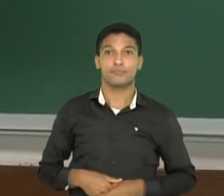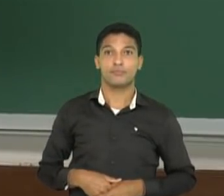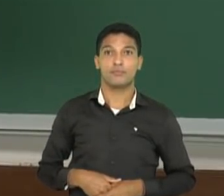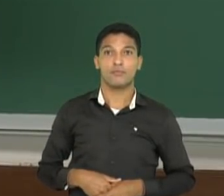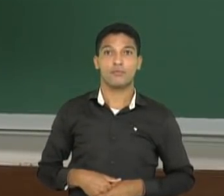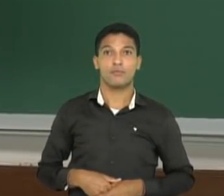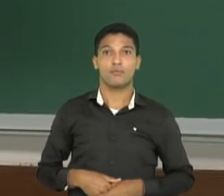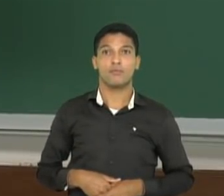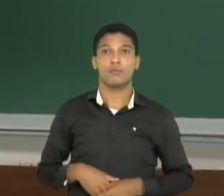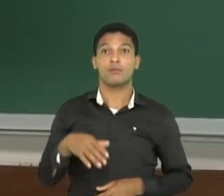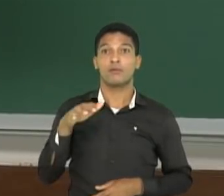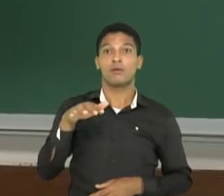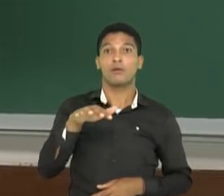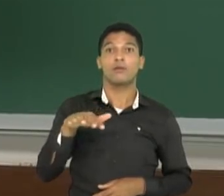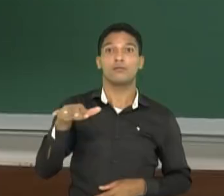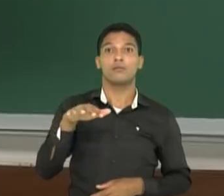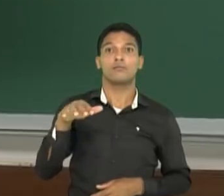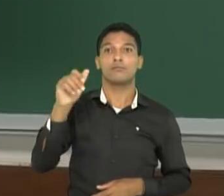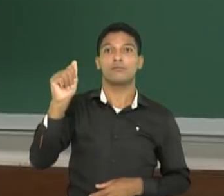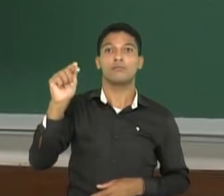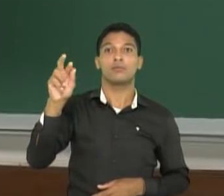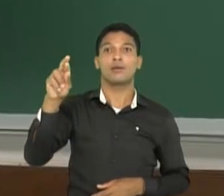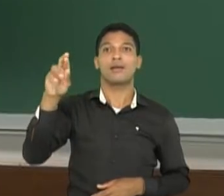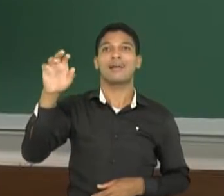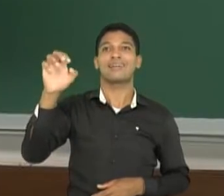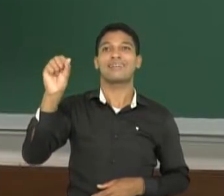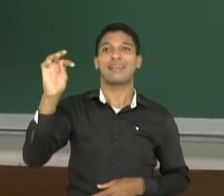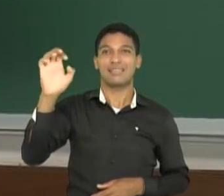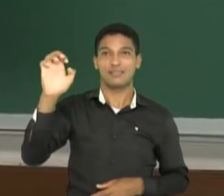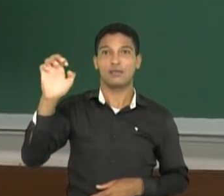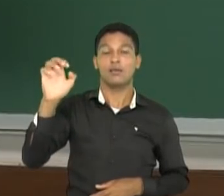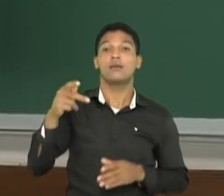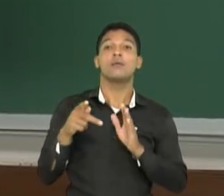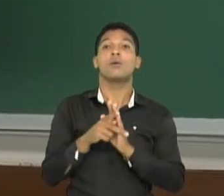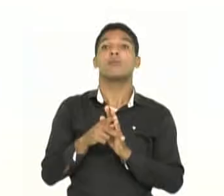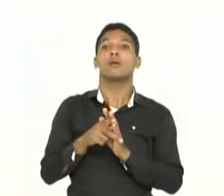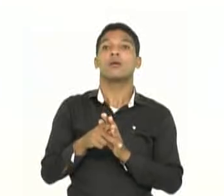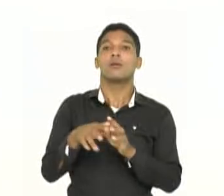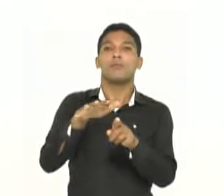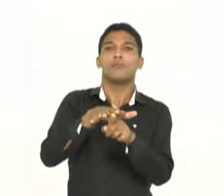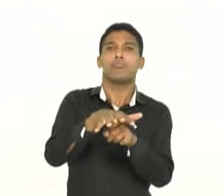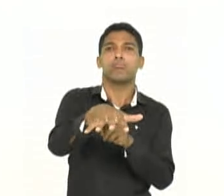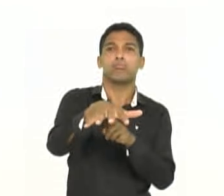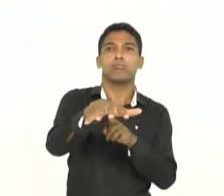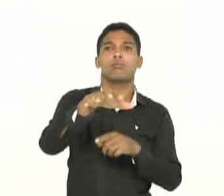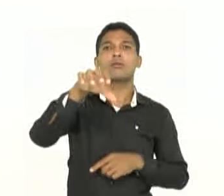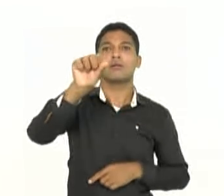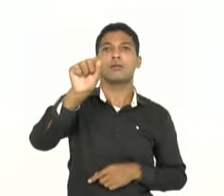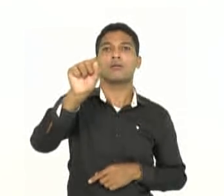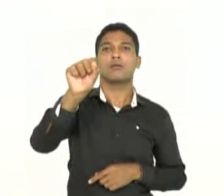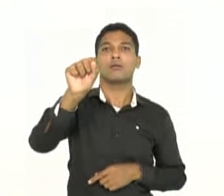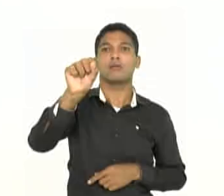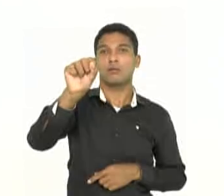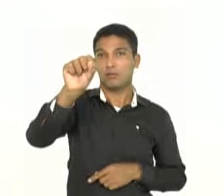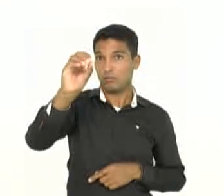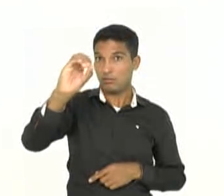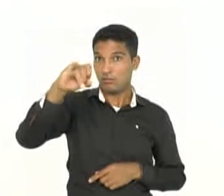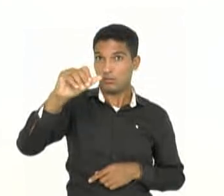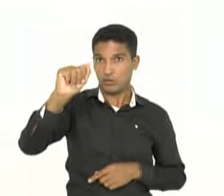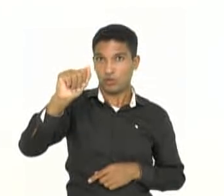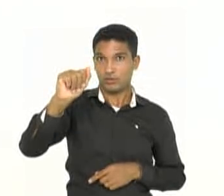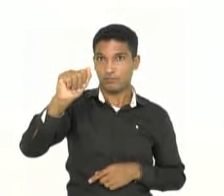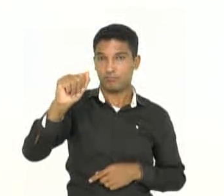regiões, aqui a produção de soja, principalmente destinada ali para exportação. E na zona da mata, o que a gente vai ter? Vai ter o cultivo